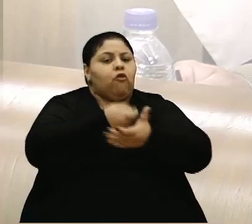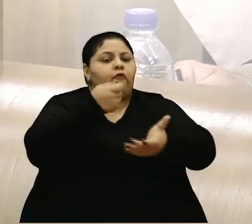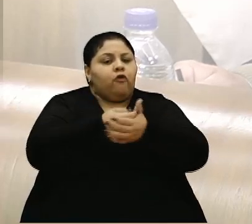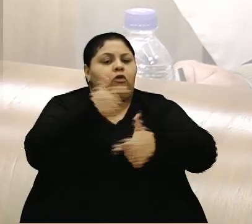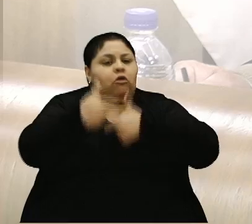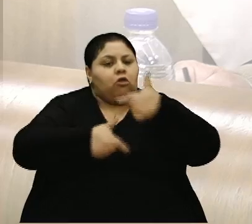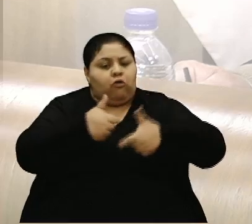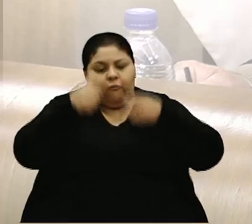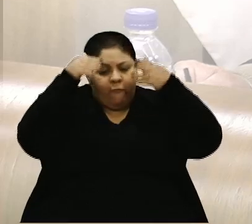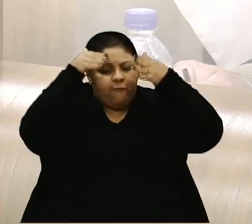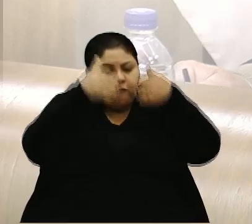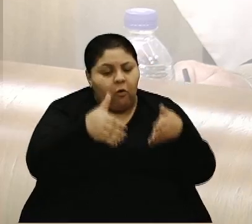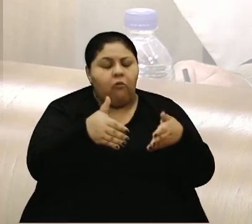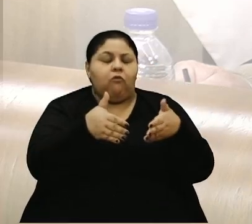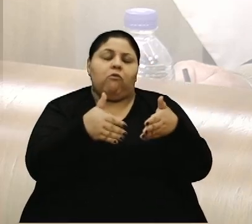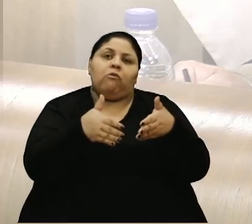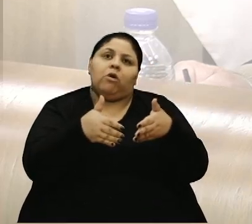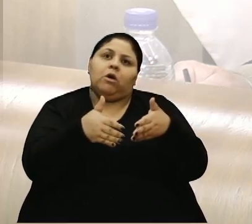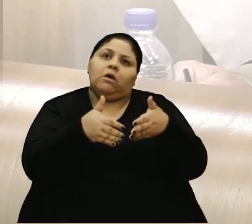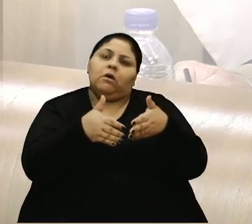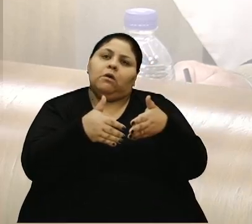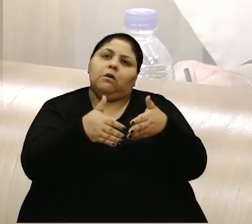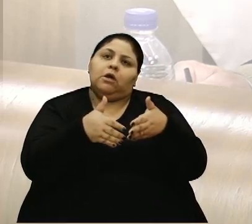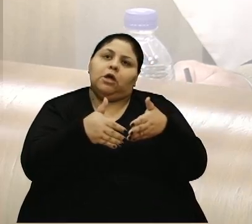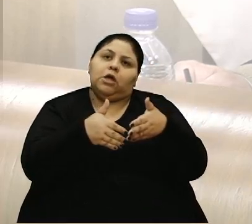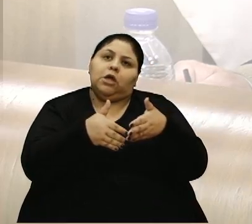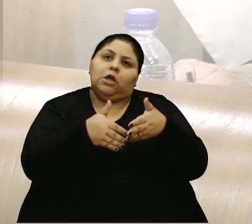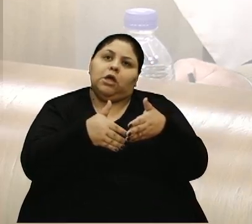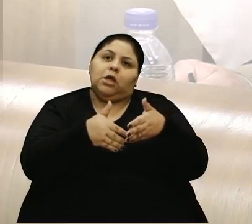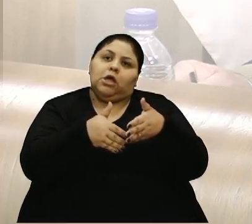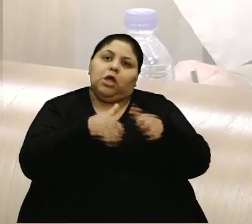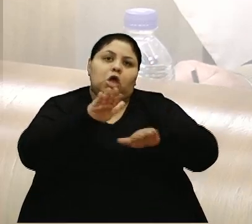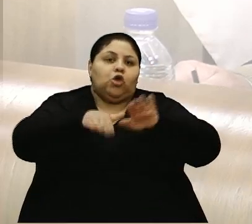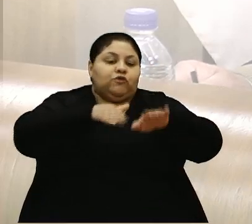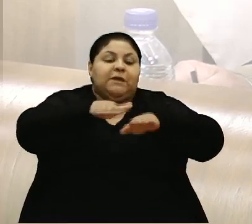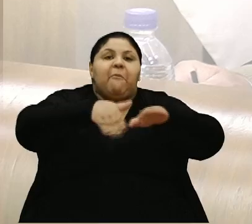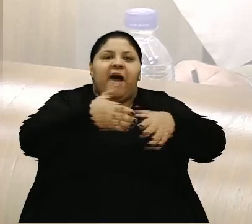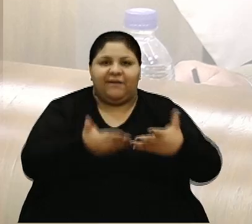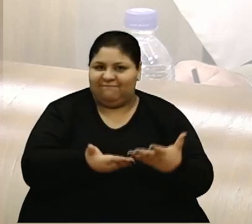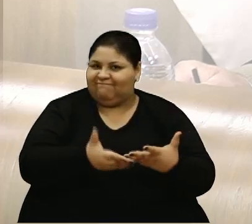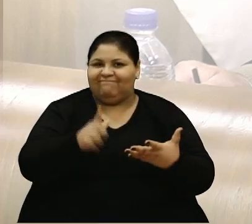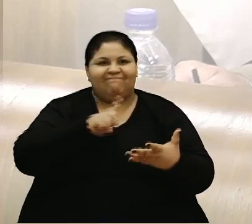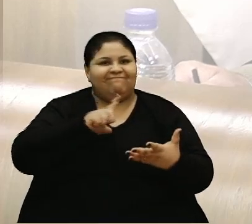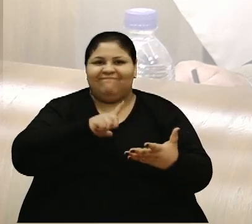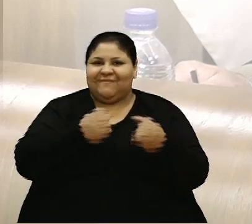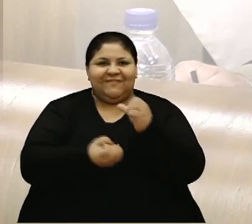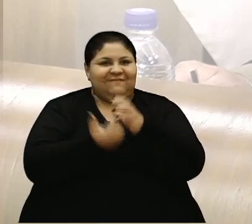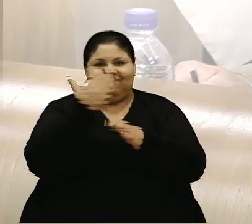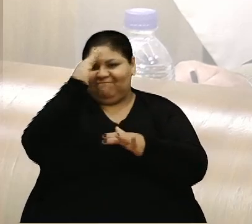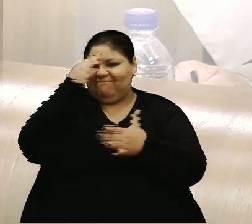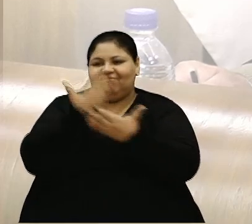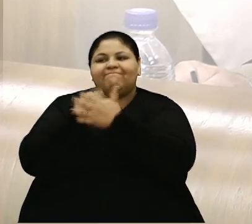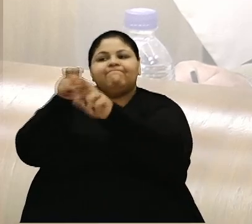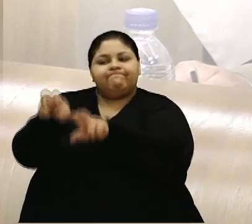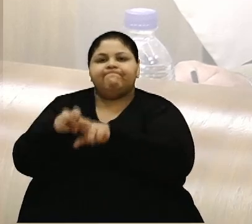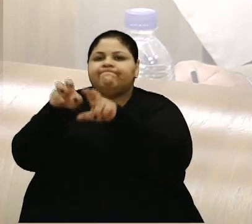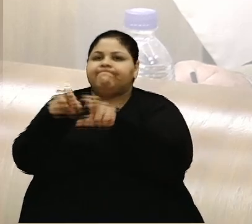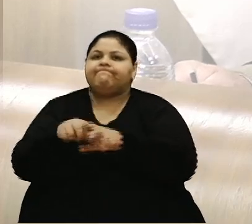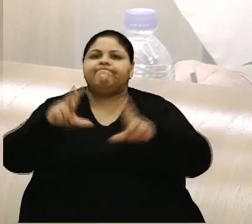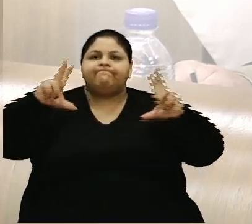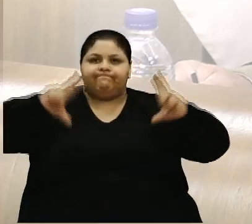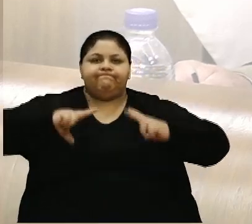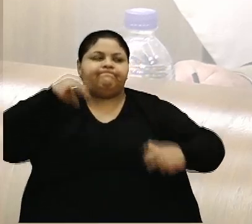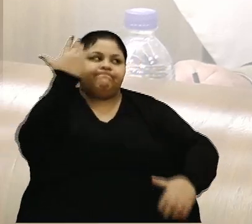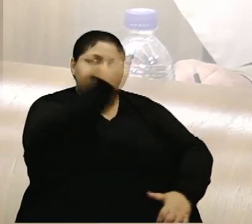sua dedicação e a sola de sapato, não teria essa escola infantil Fazenda Souza. Então, méritos. Obrigado do